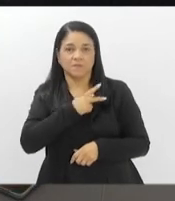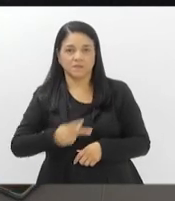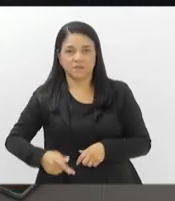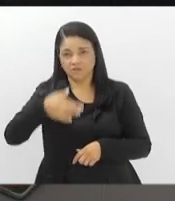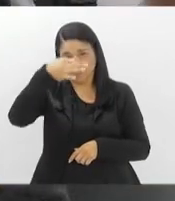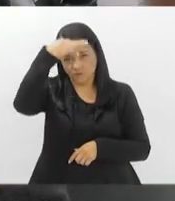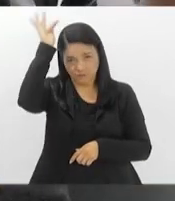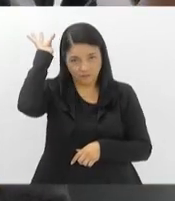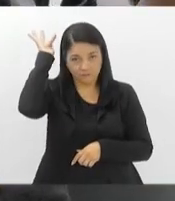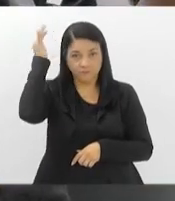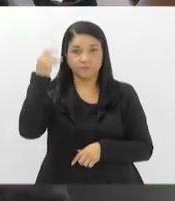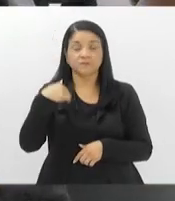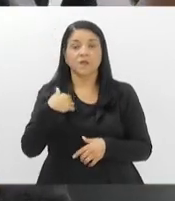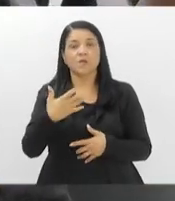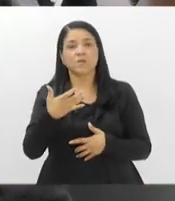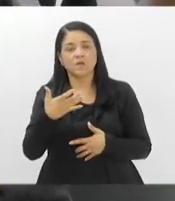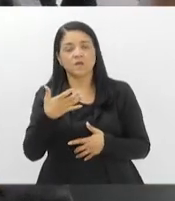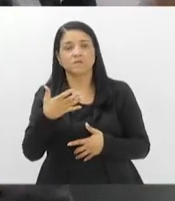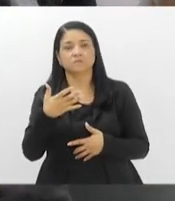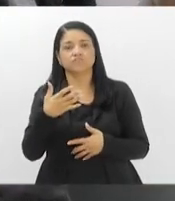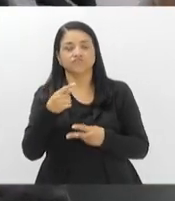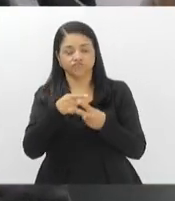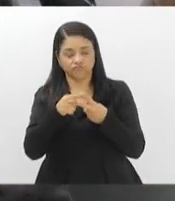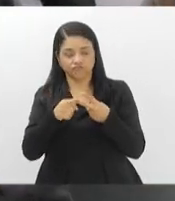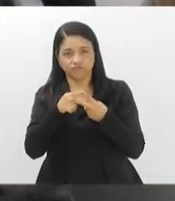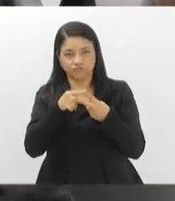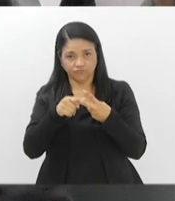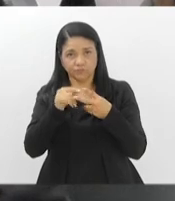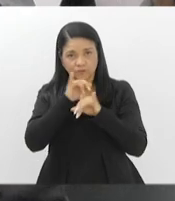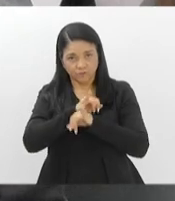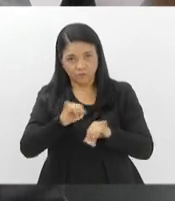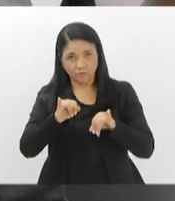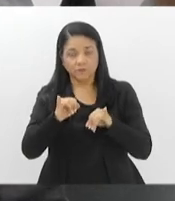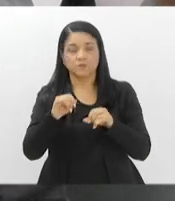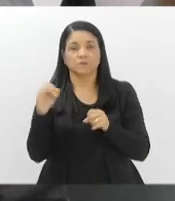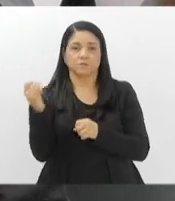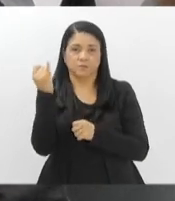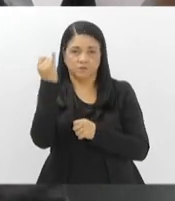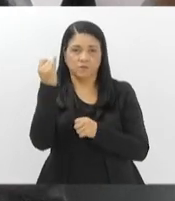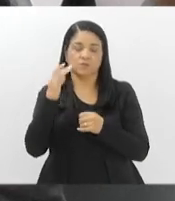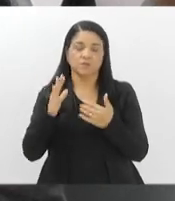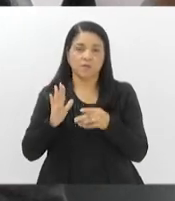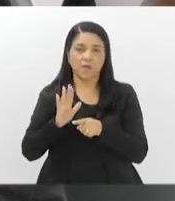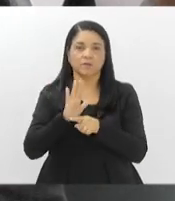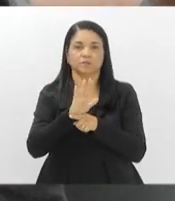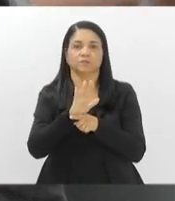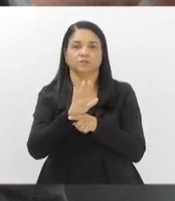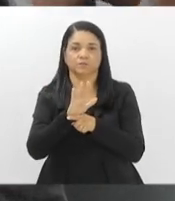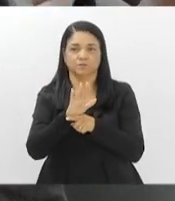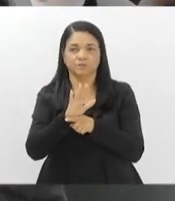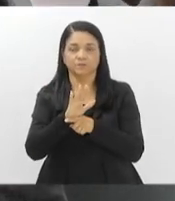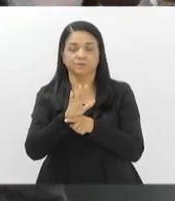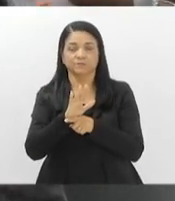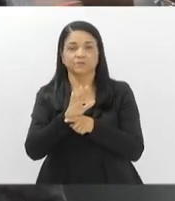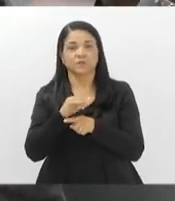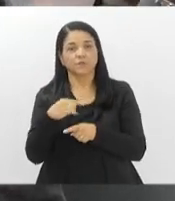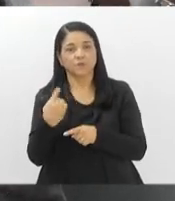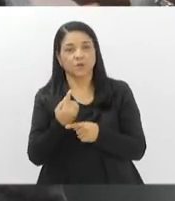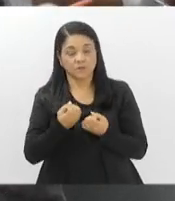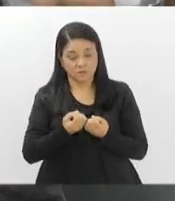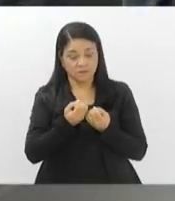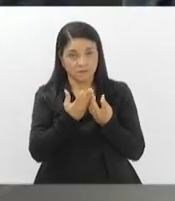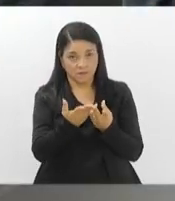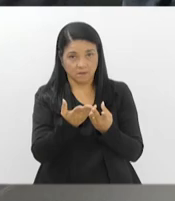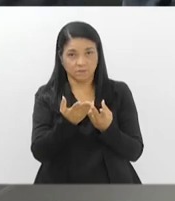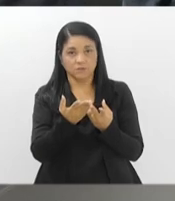Pacheco eh só queria dar dois informes que eu acho que são importantes e contribui eh que nós já entregamos em